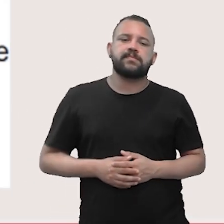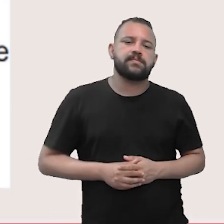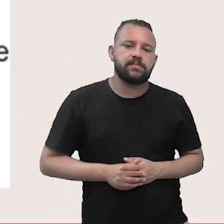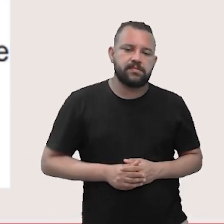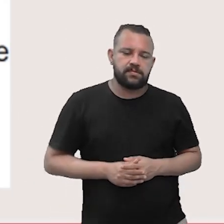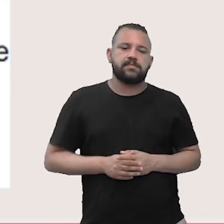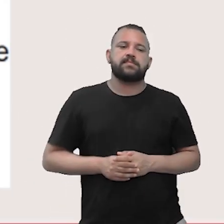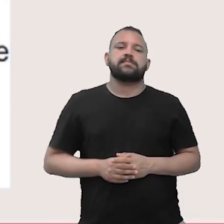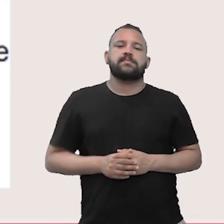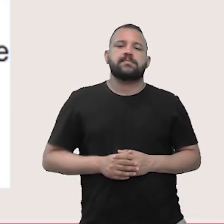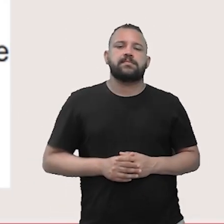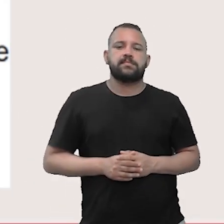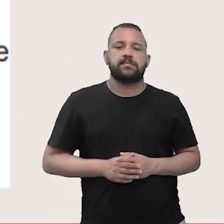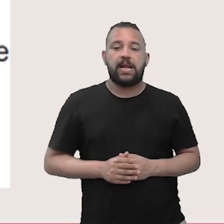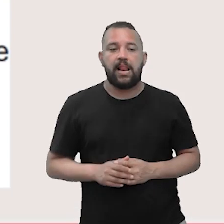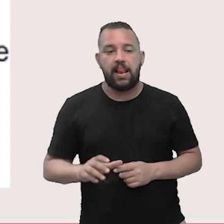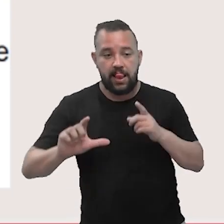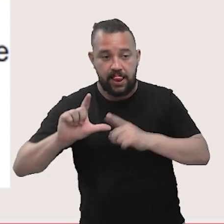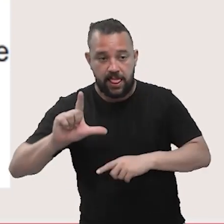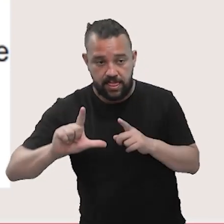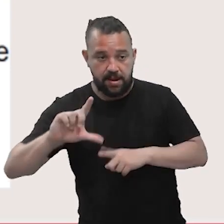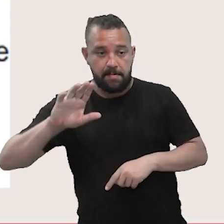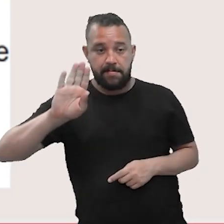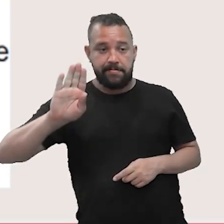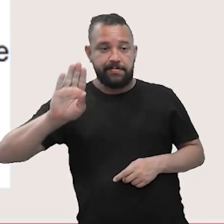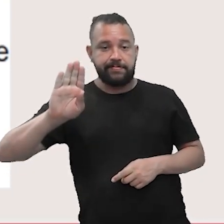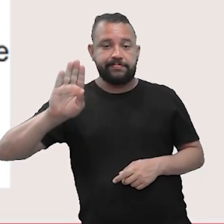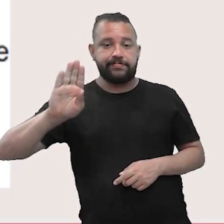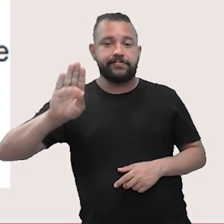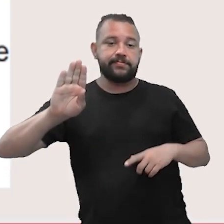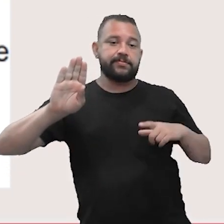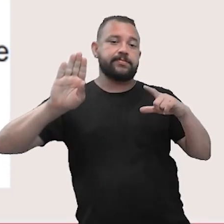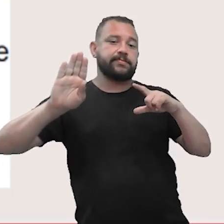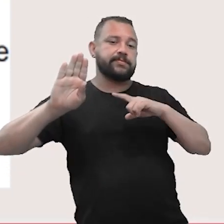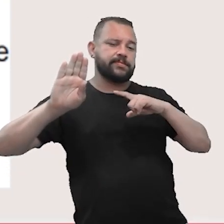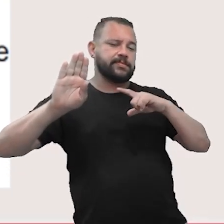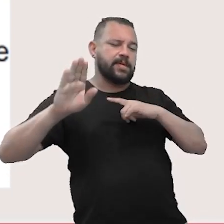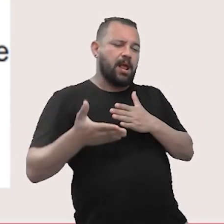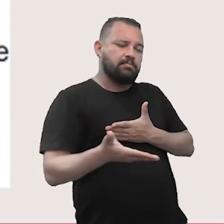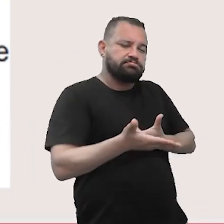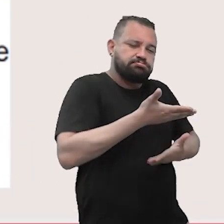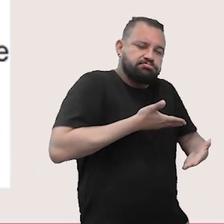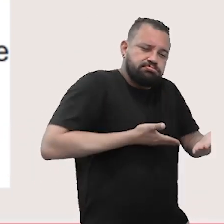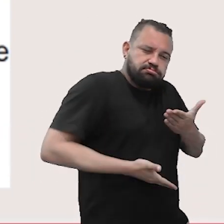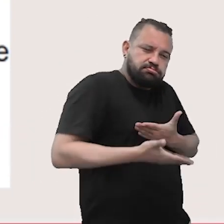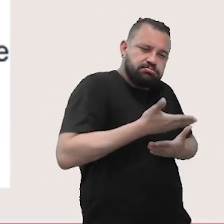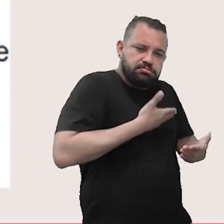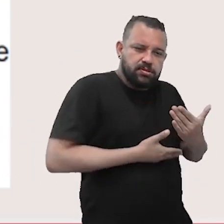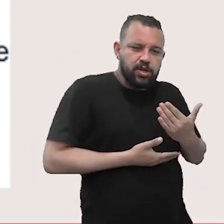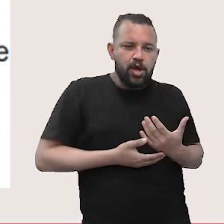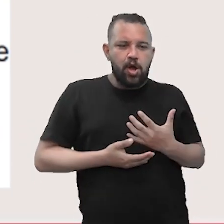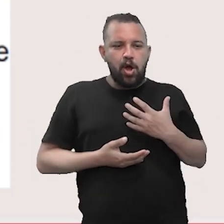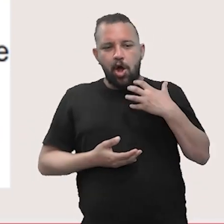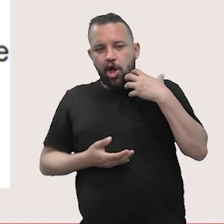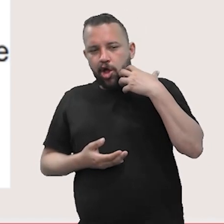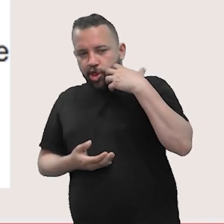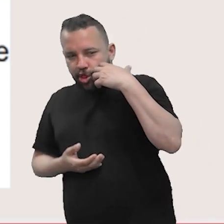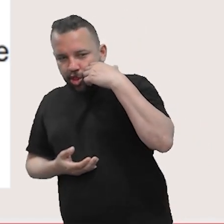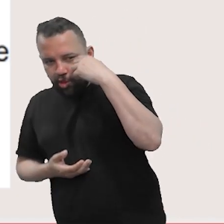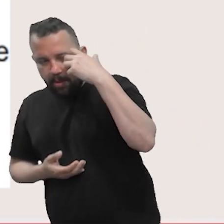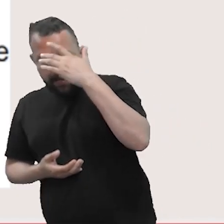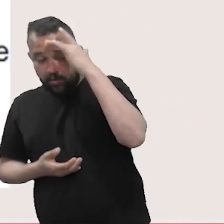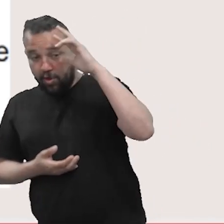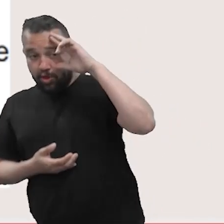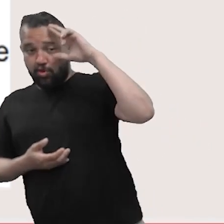Na letra B, valida a troca afetiva entre os pets adotados e seus donos.